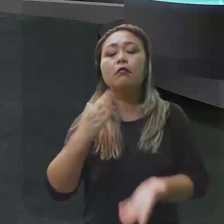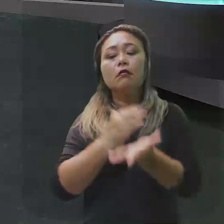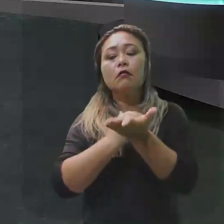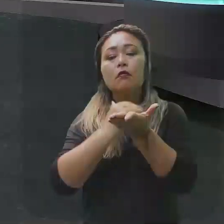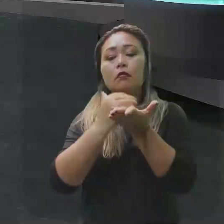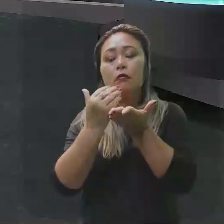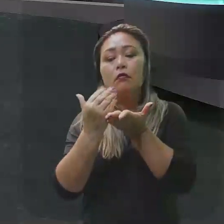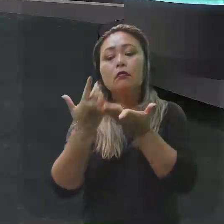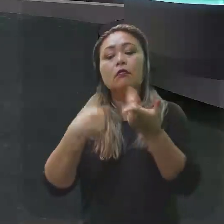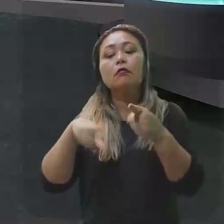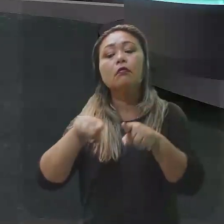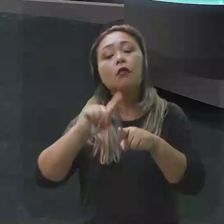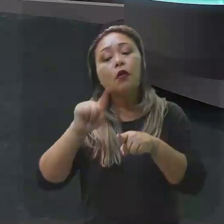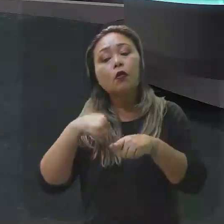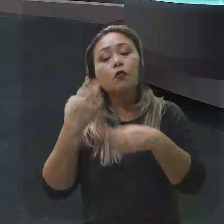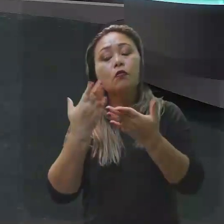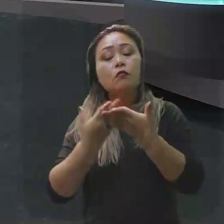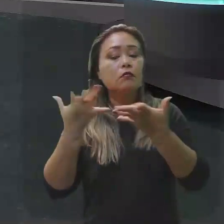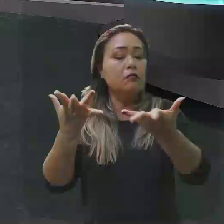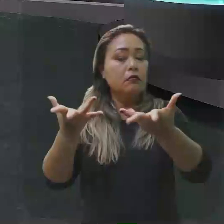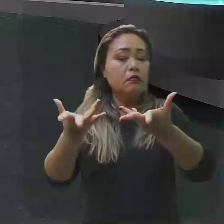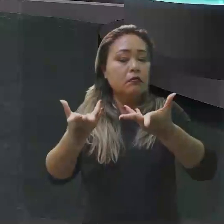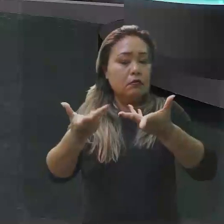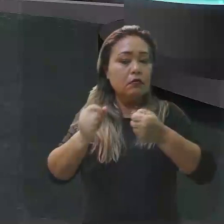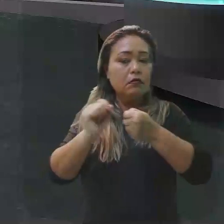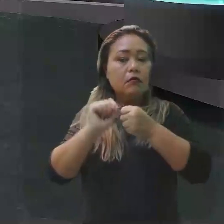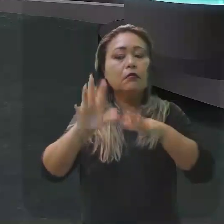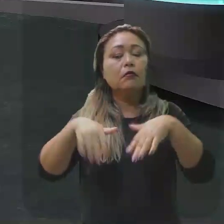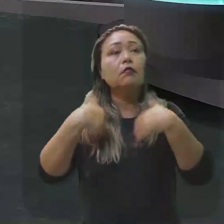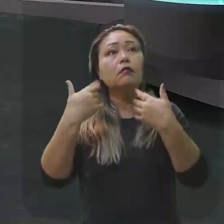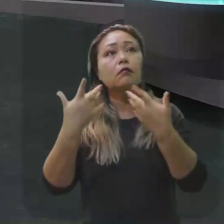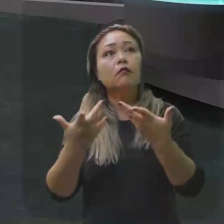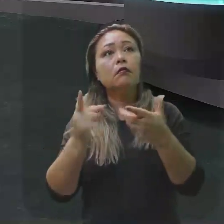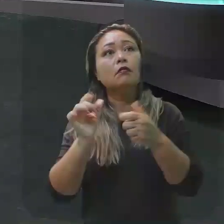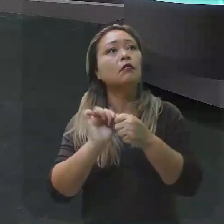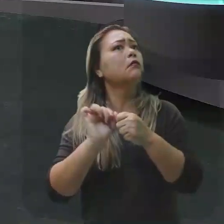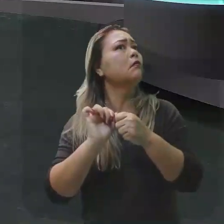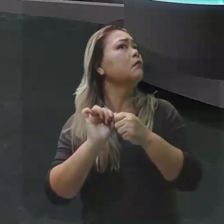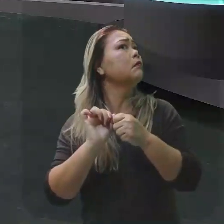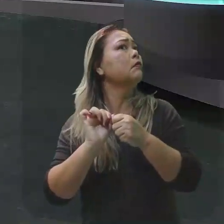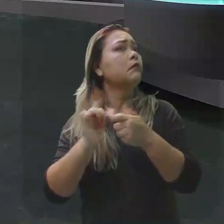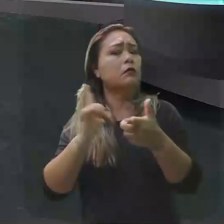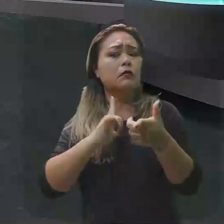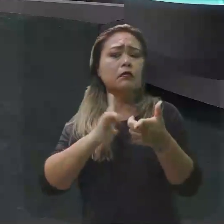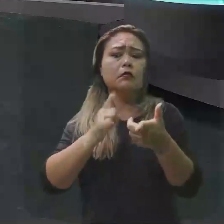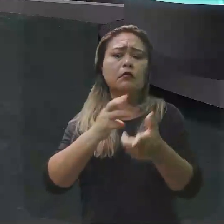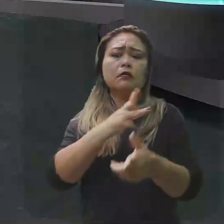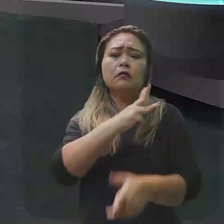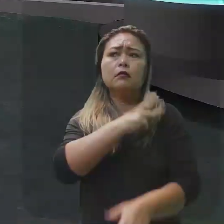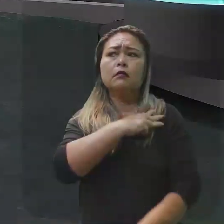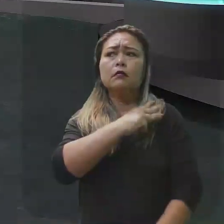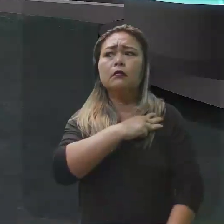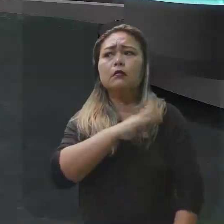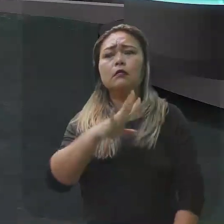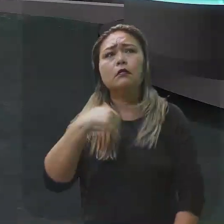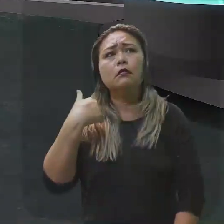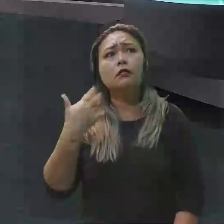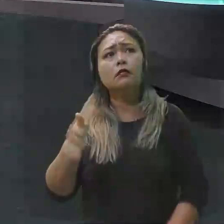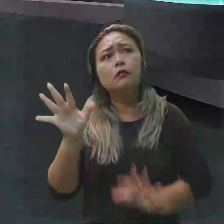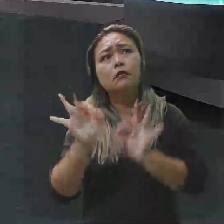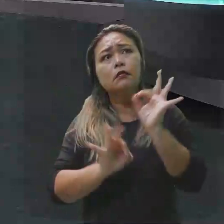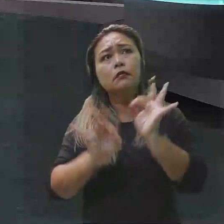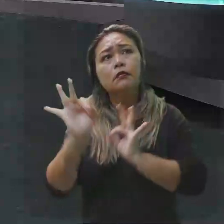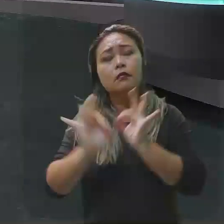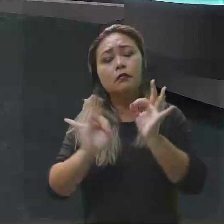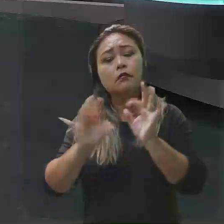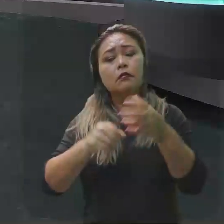aqui e as nossas aulas vão ficar maravilhosas. Vocês vão fechar aí com chave de ouro o terceiro ano e se preparando